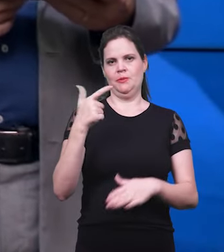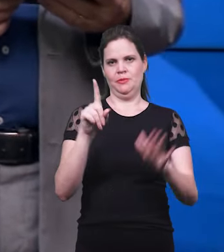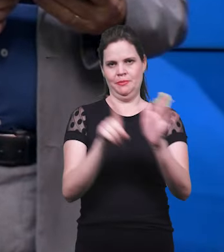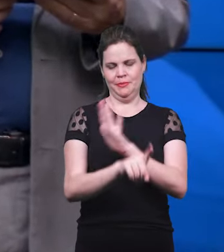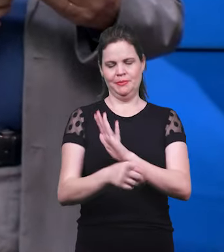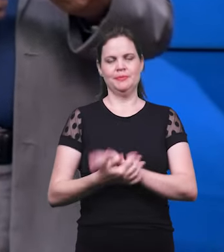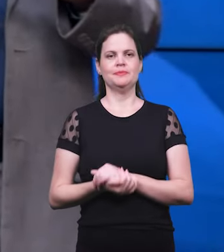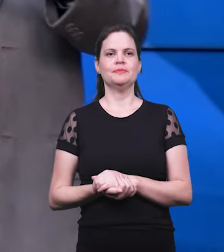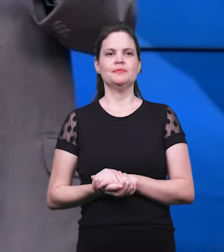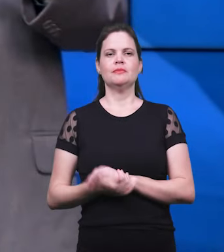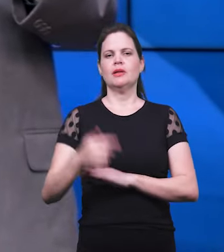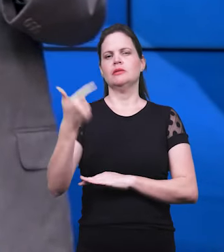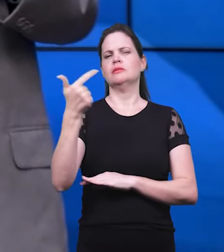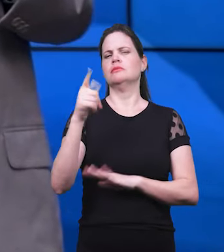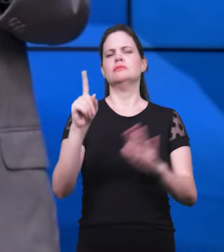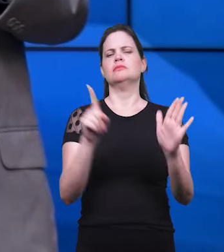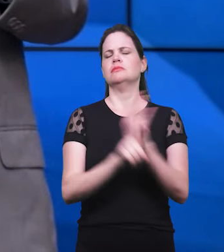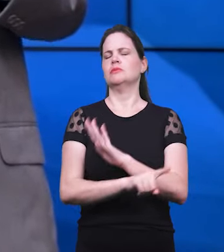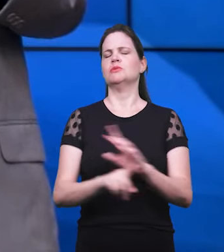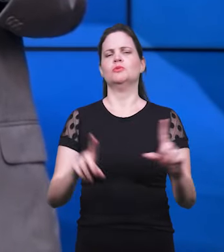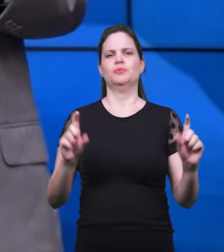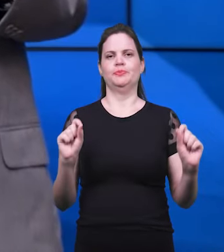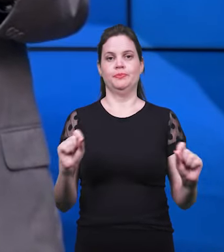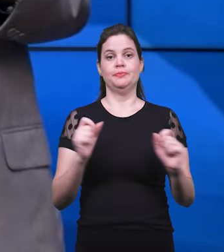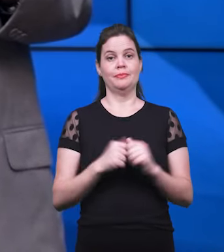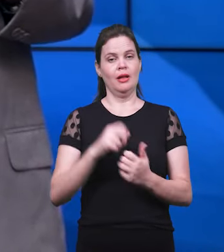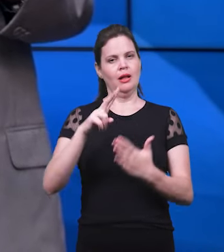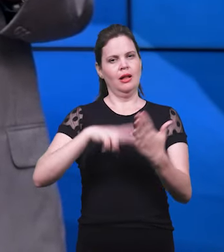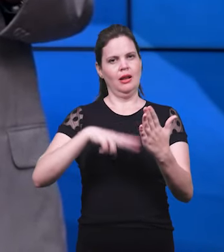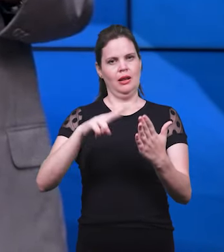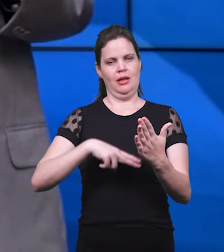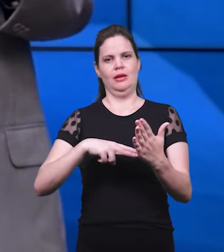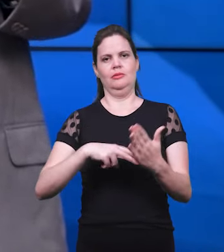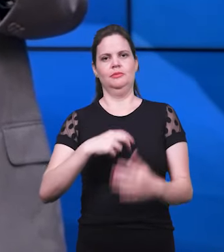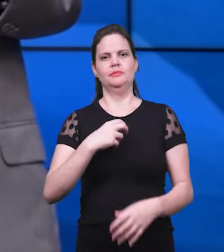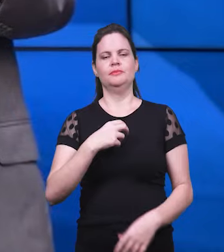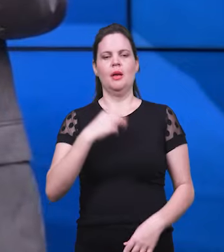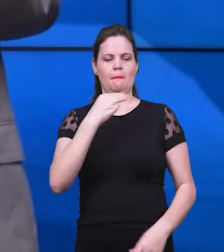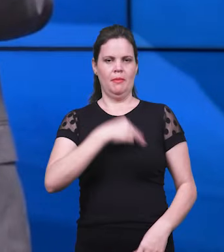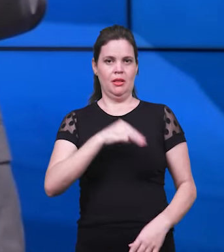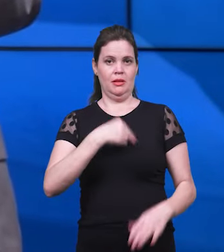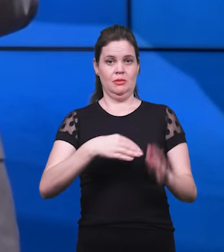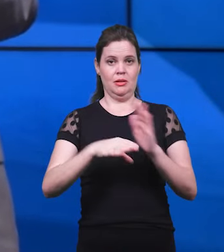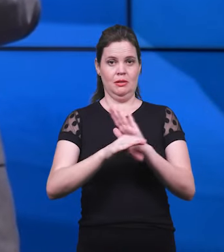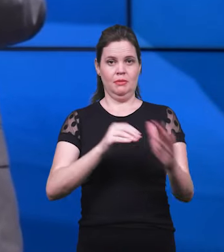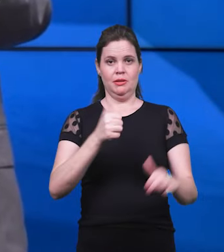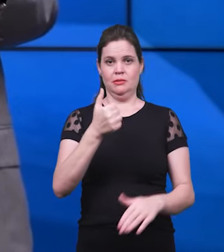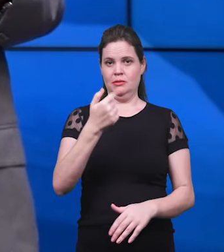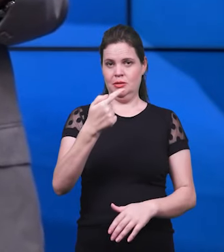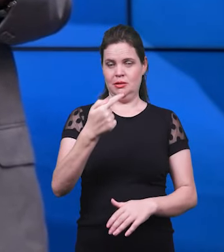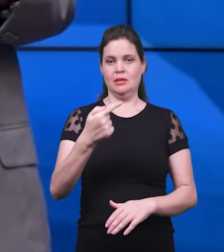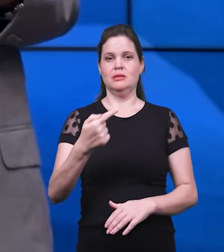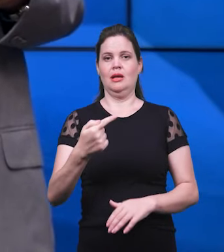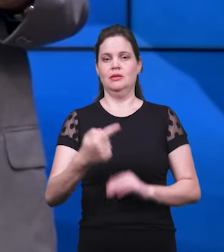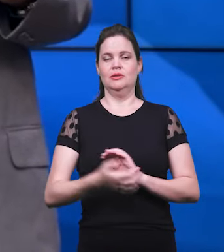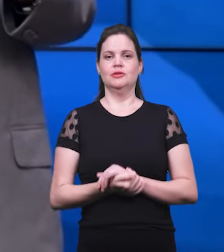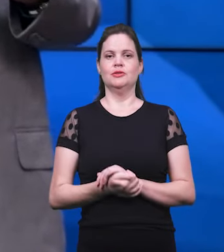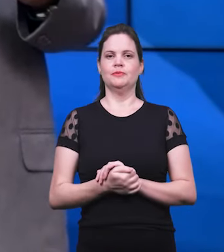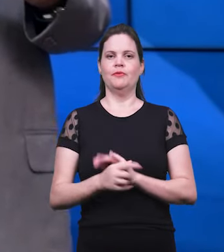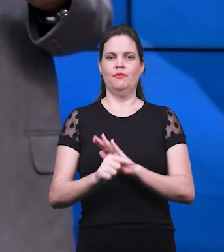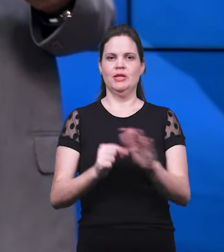pergunta. E a segunda pergunta diz assim, lendo o Evangelho de Mateus, capítulo 17, versos 1 e 2.